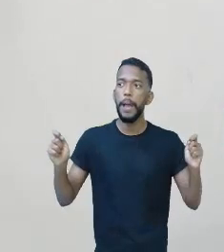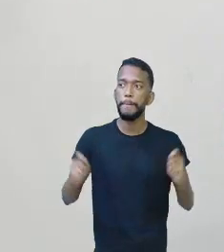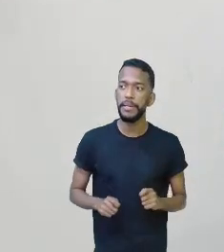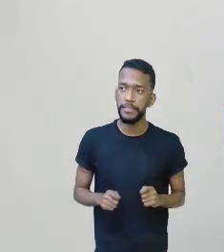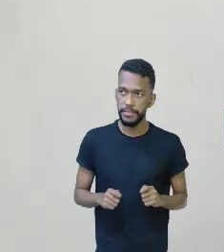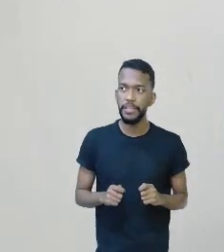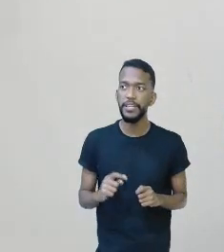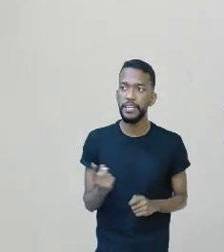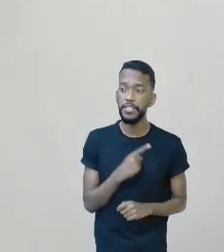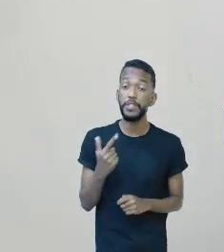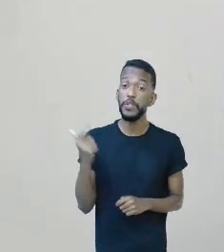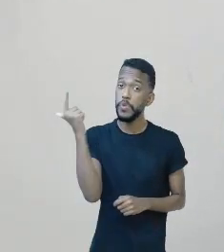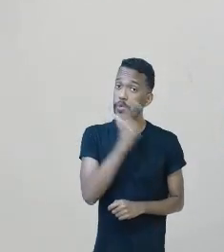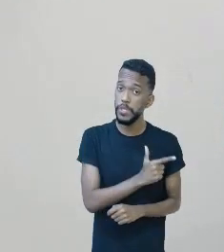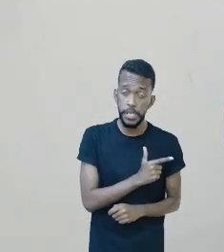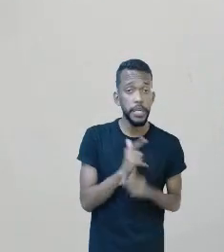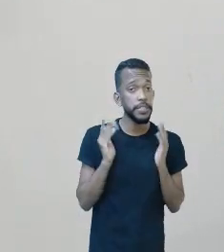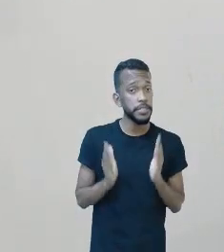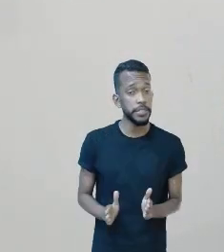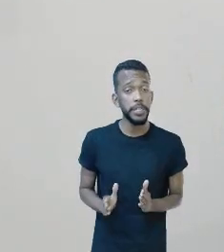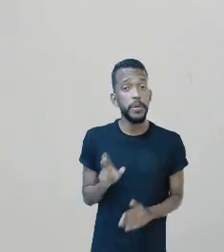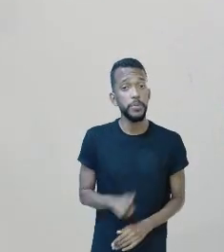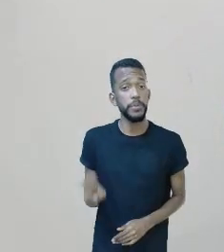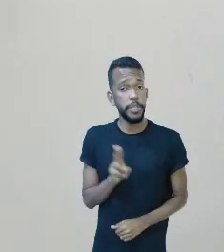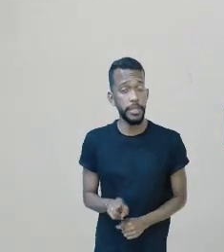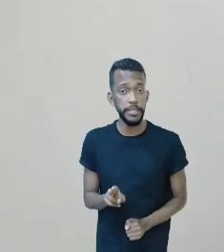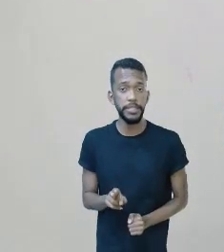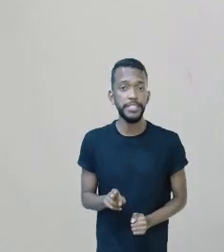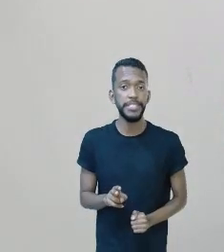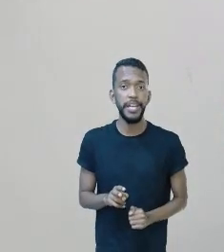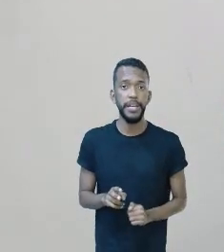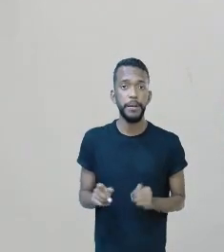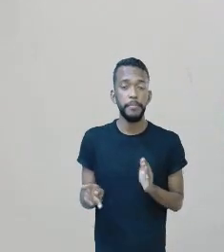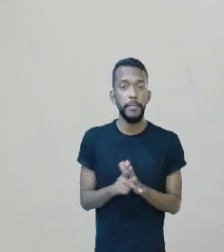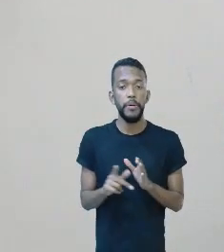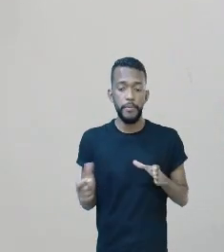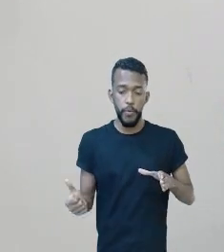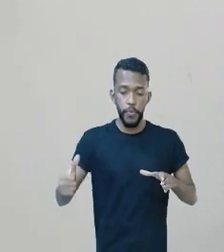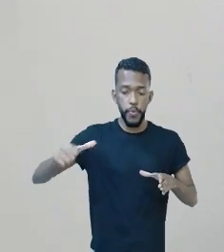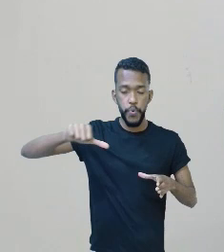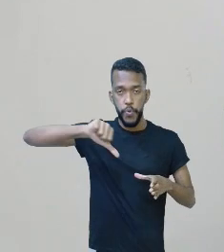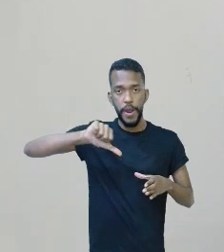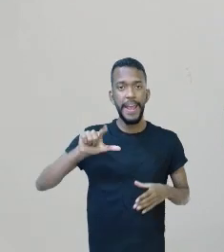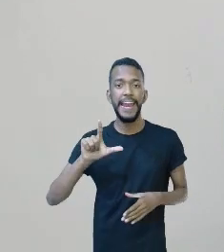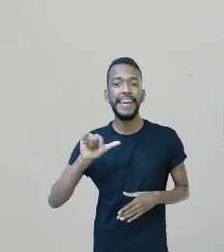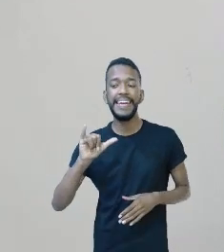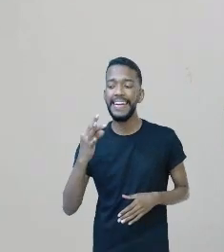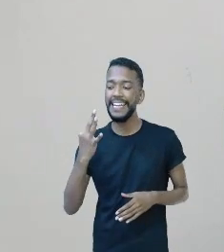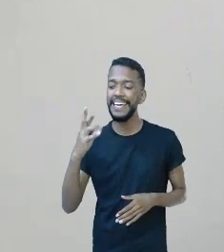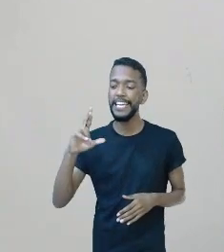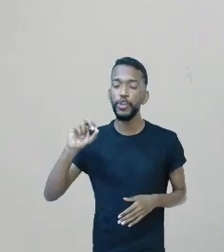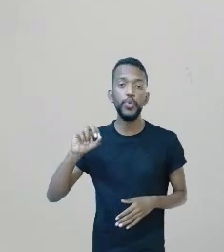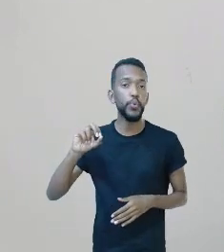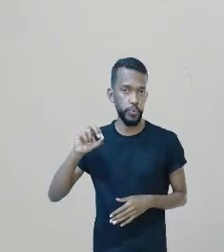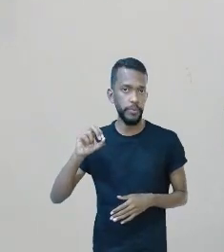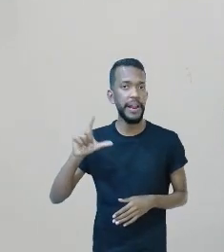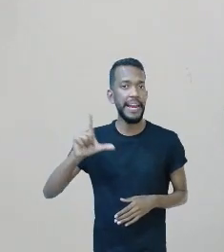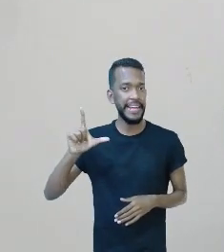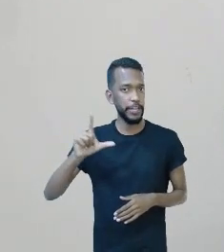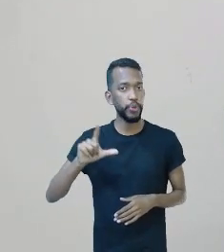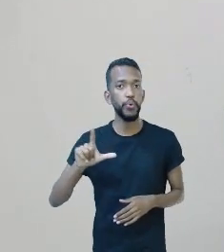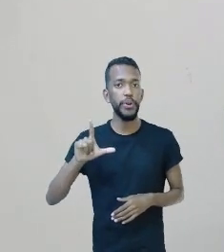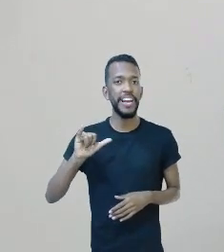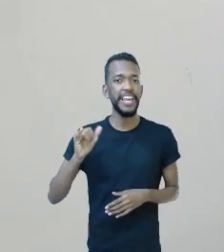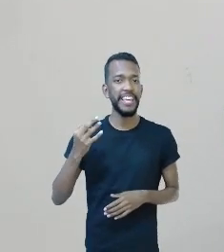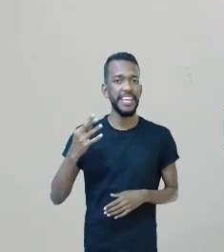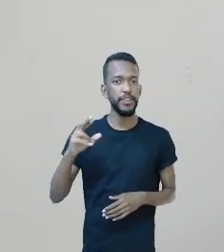capacidade que a gente vai utilizar o litro como referência. Isso mesmo, quando a gente fala de capacidade, a